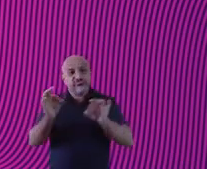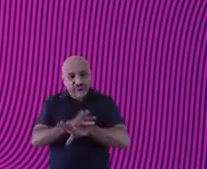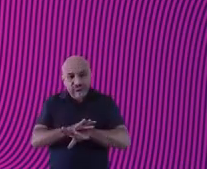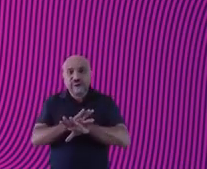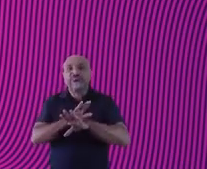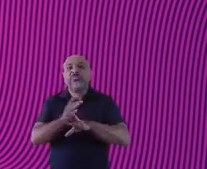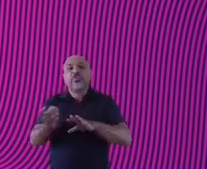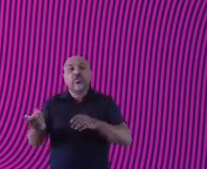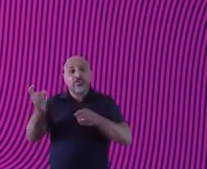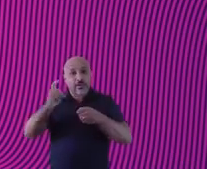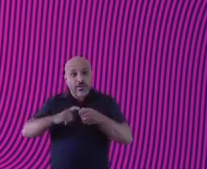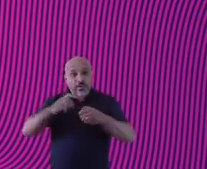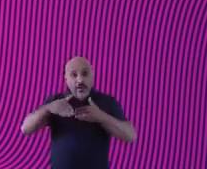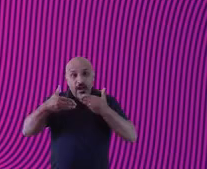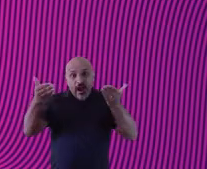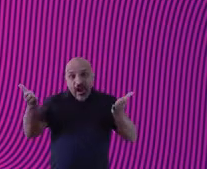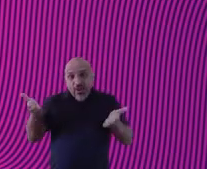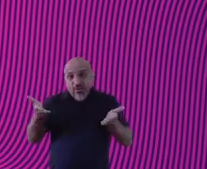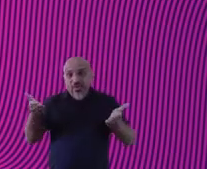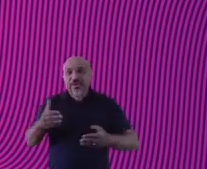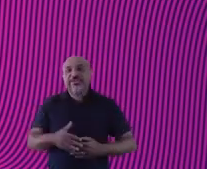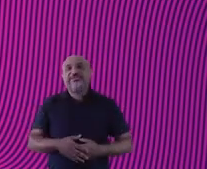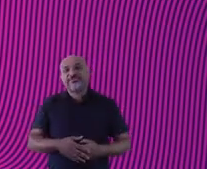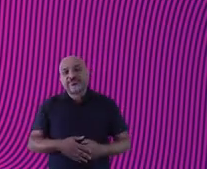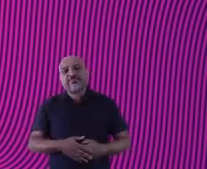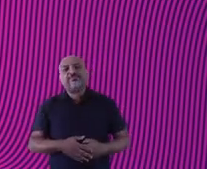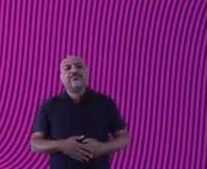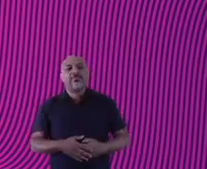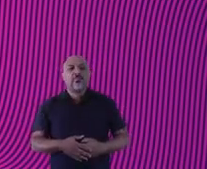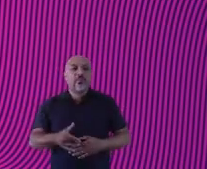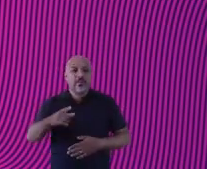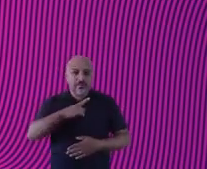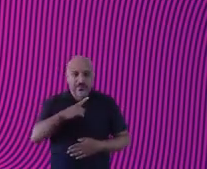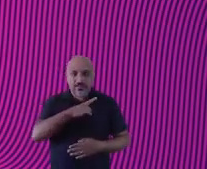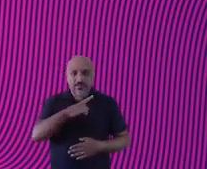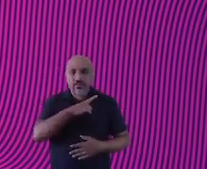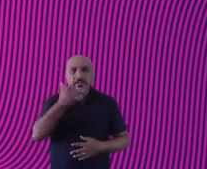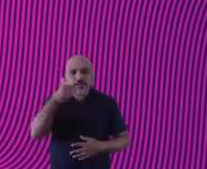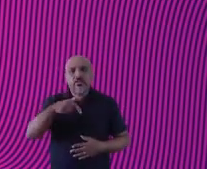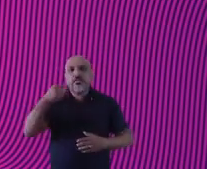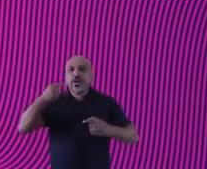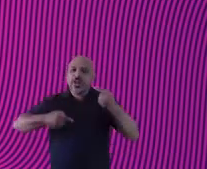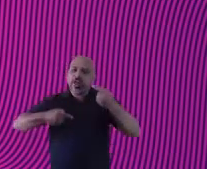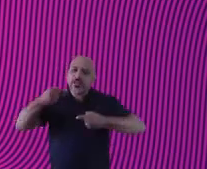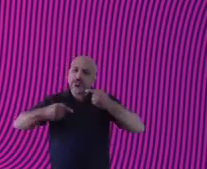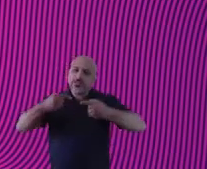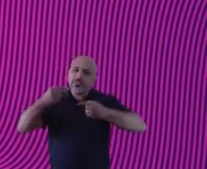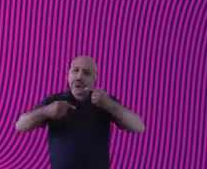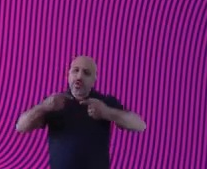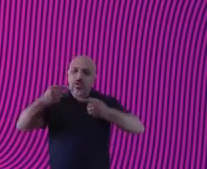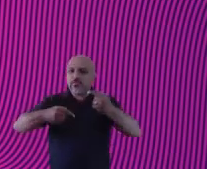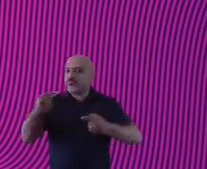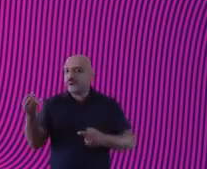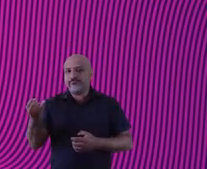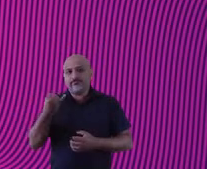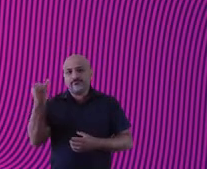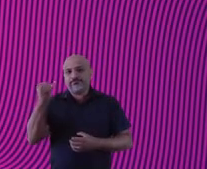recidivar agora, né? Então, eu acho que isso daria uma discussão bastante rica.